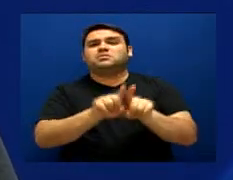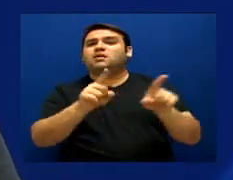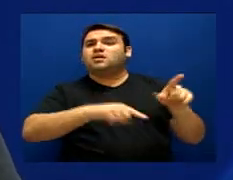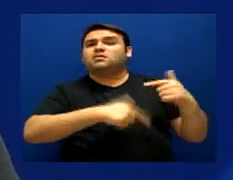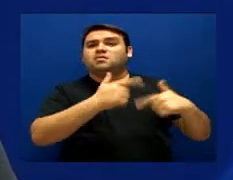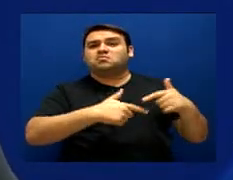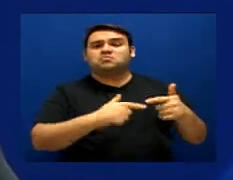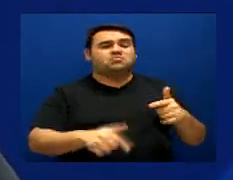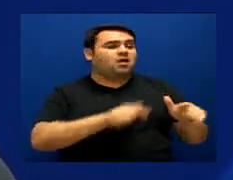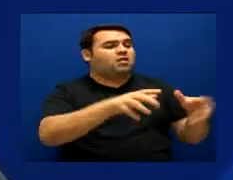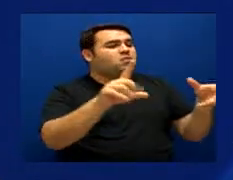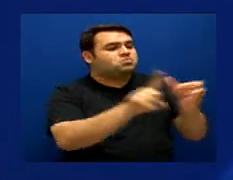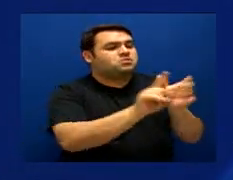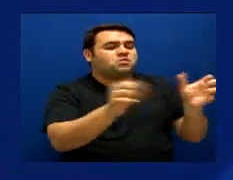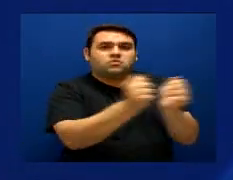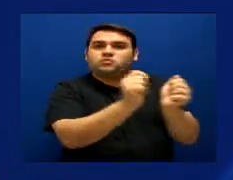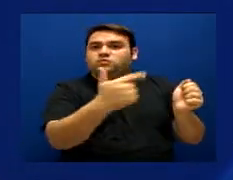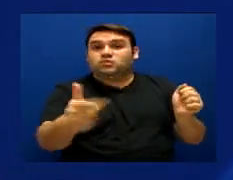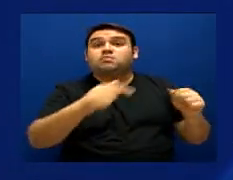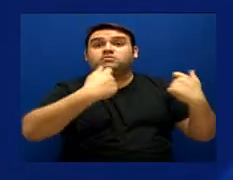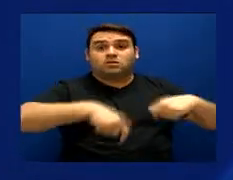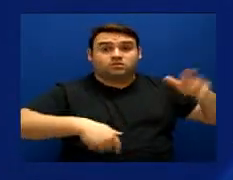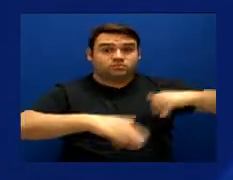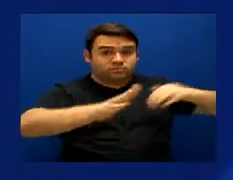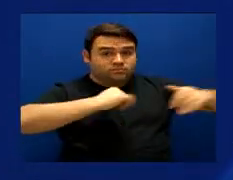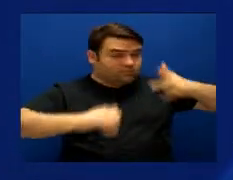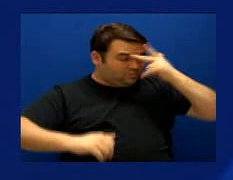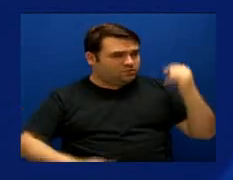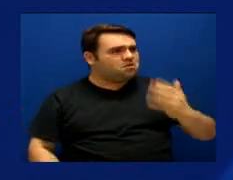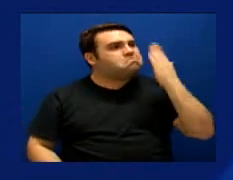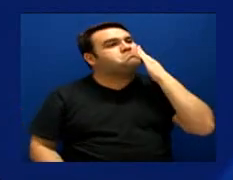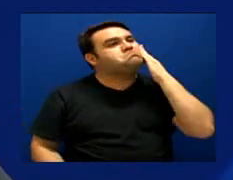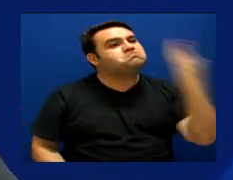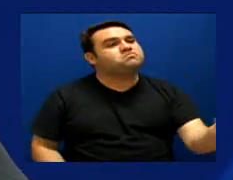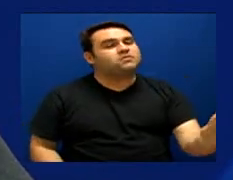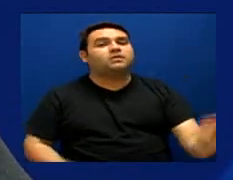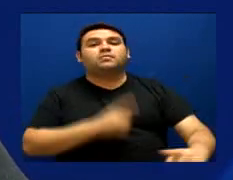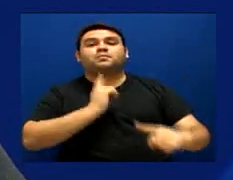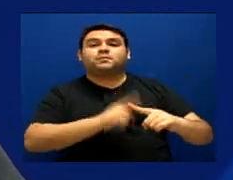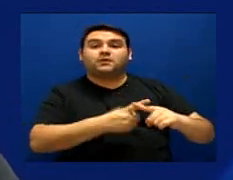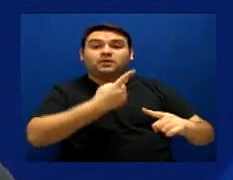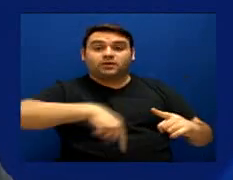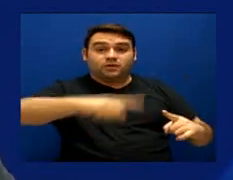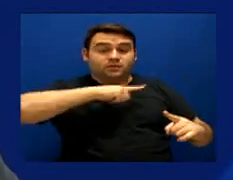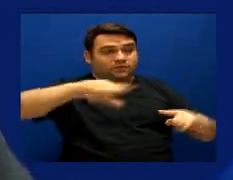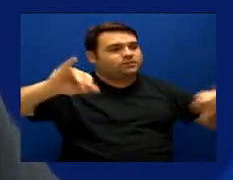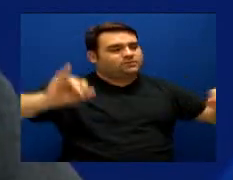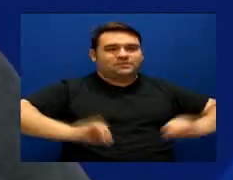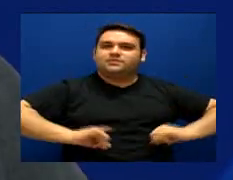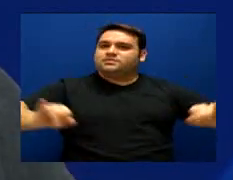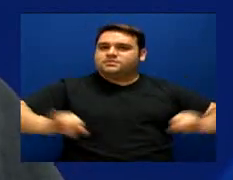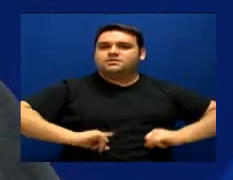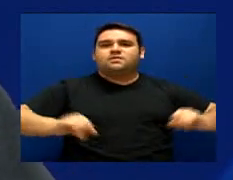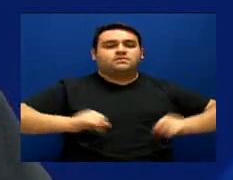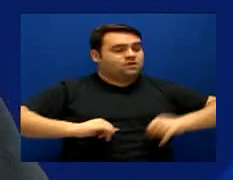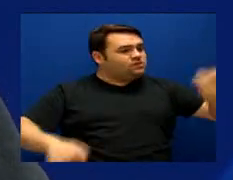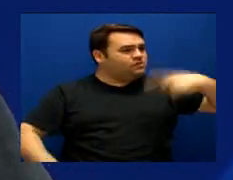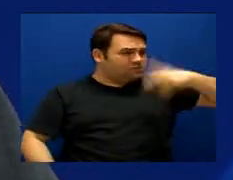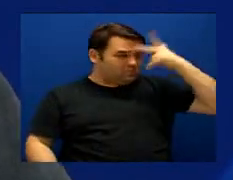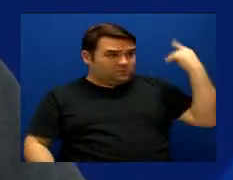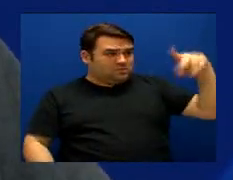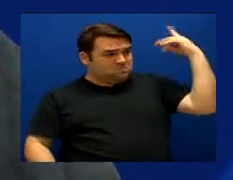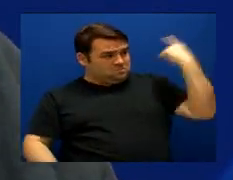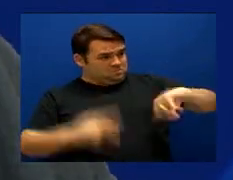estão fazendo parte. E eu acho que vocês têm que chamar quem coloca a cara para bater, porque somos nós que sofremos. Somos nós que